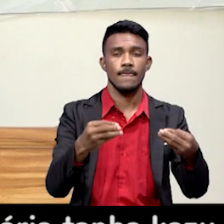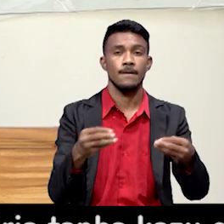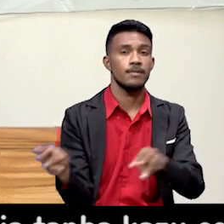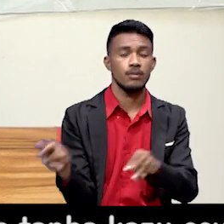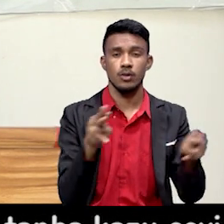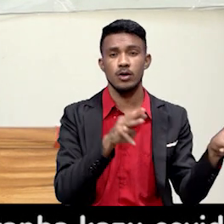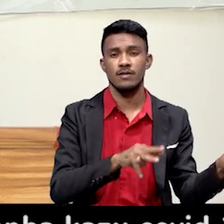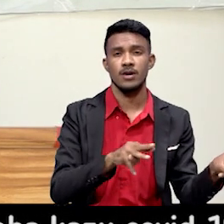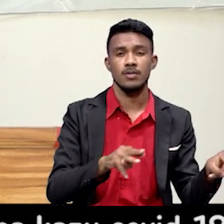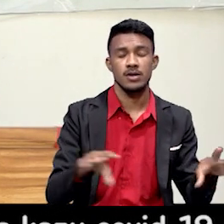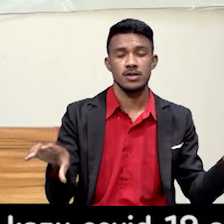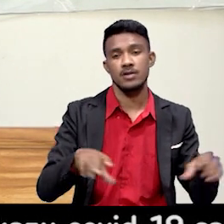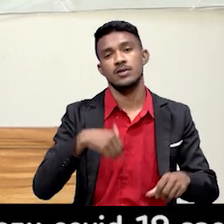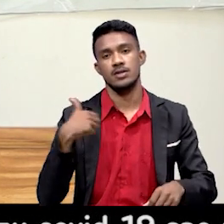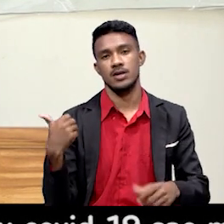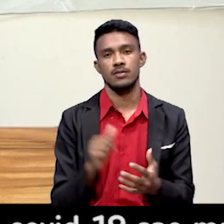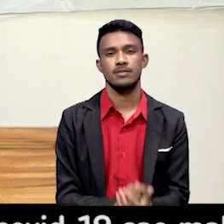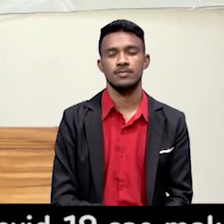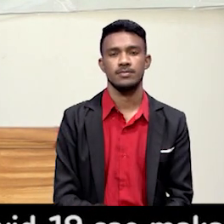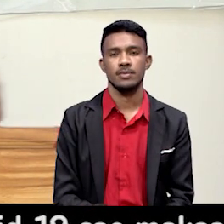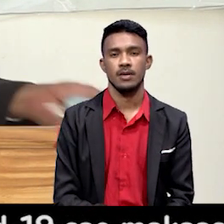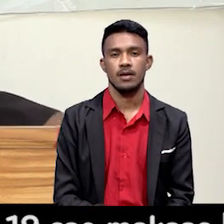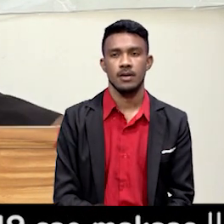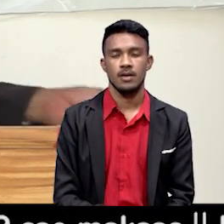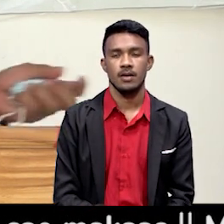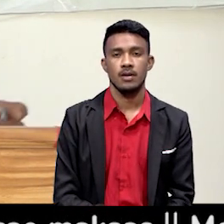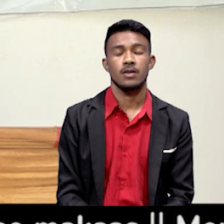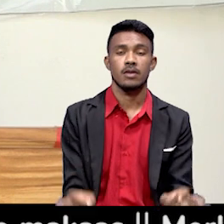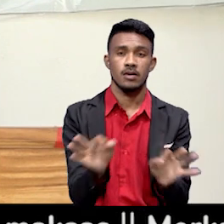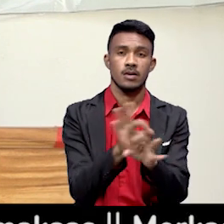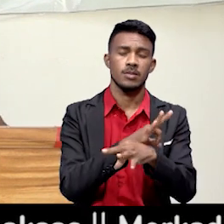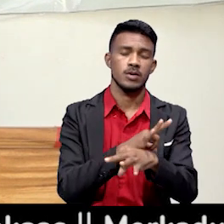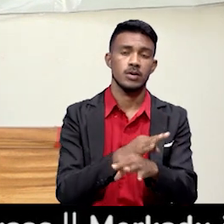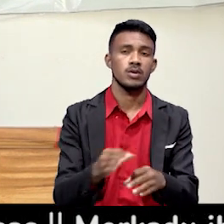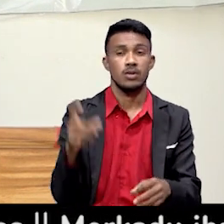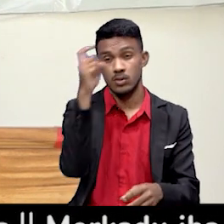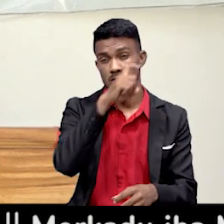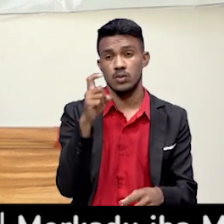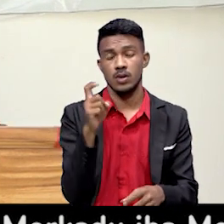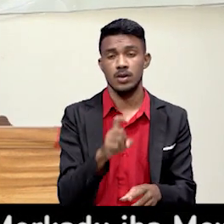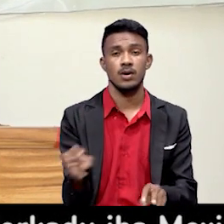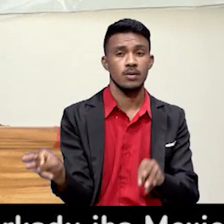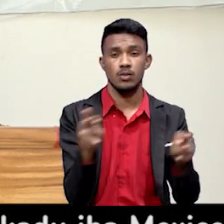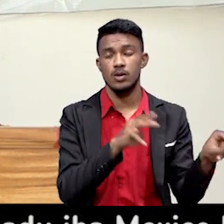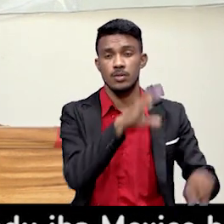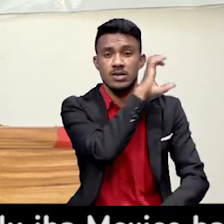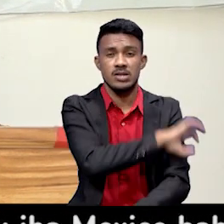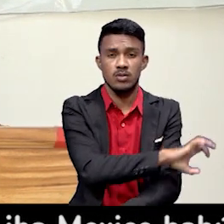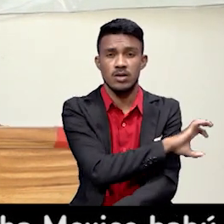fale ba norma selo ne ba atur ne revoga norma tuang ne atu muda fale ba segurança